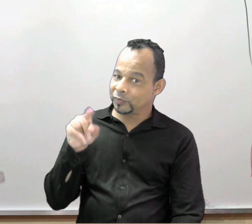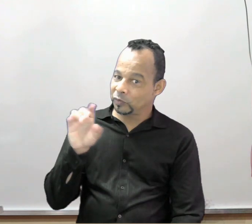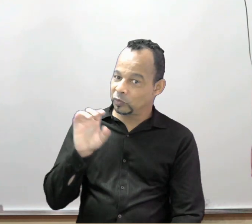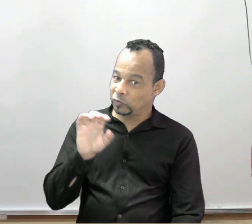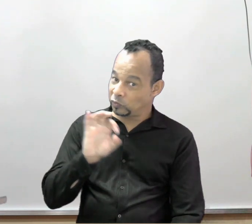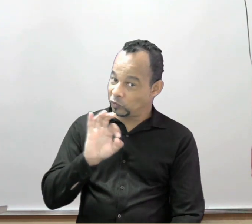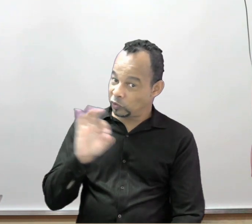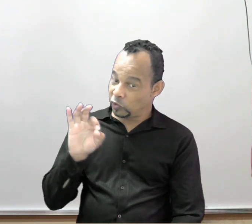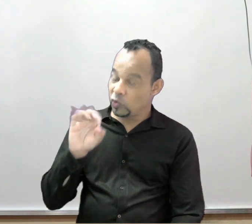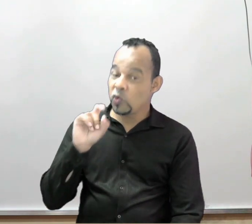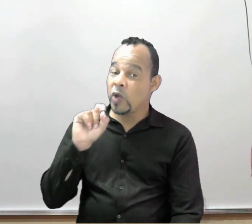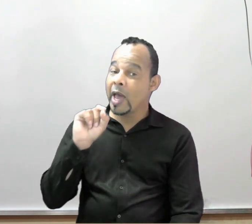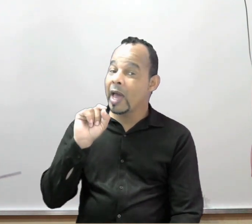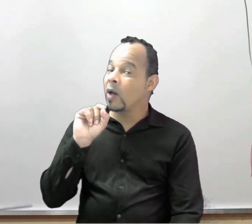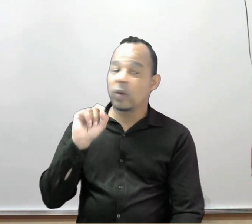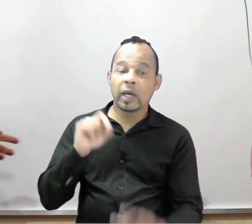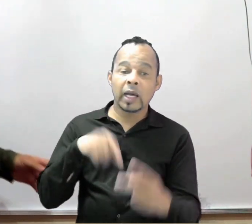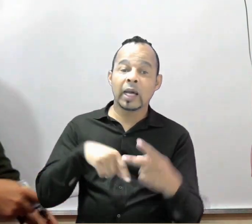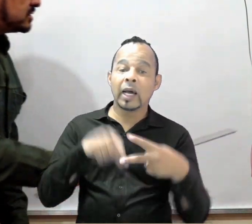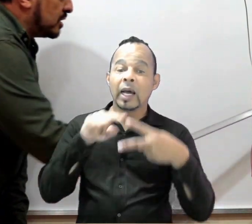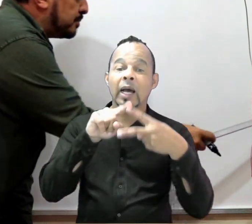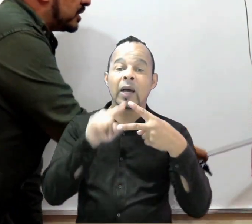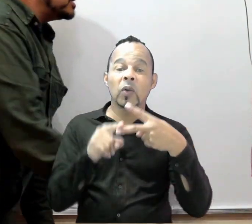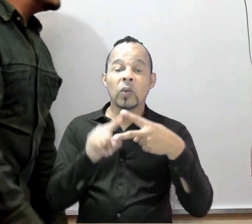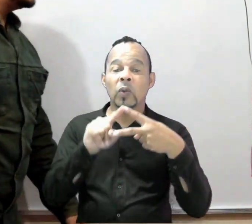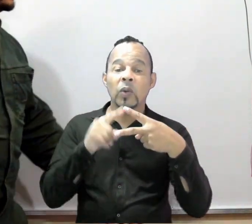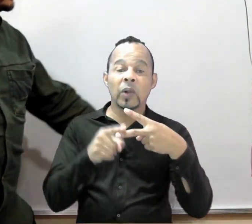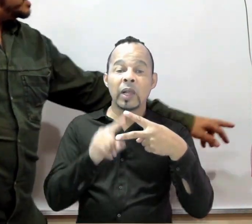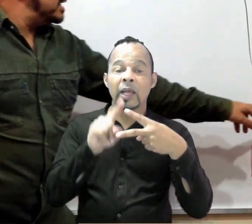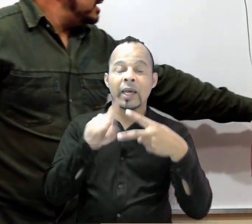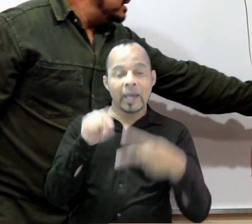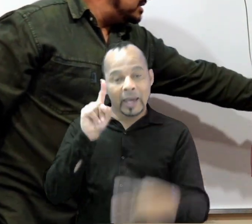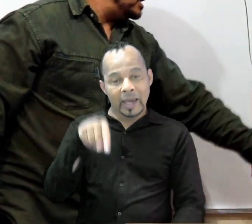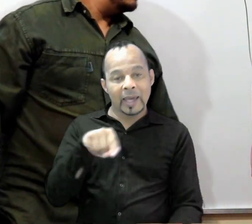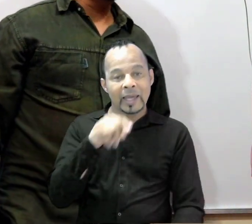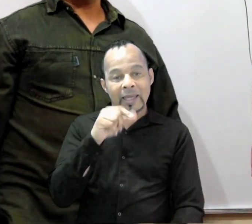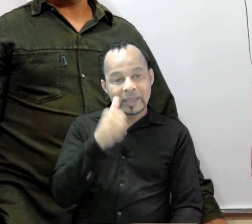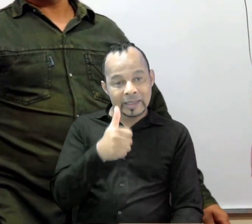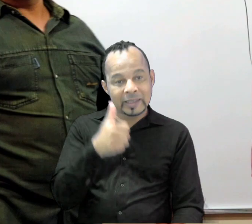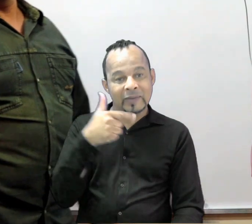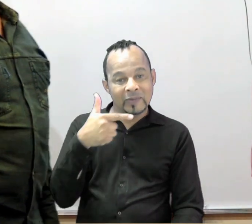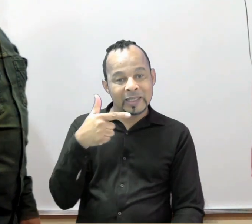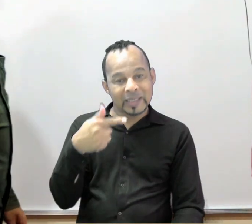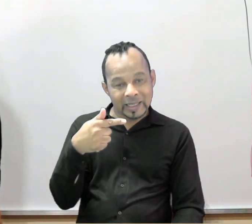óbvio, então, que o ângulo entre A e B só pode ser esse aqui,